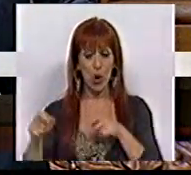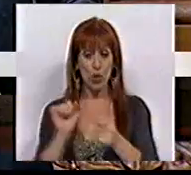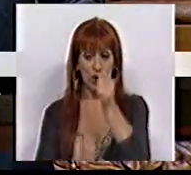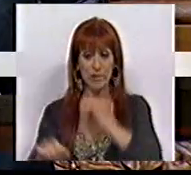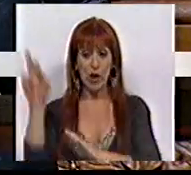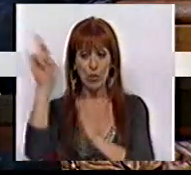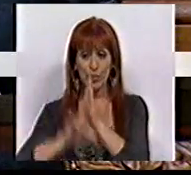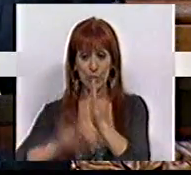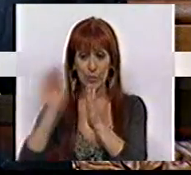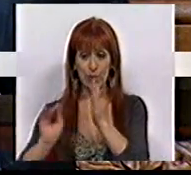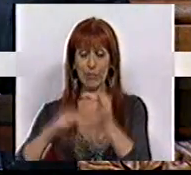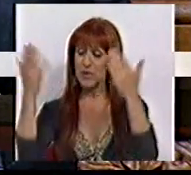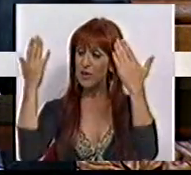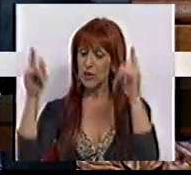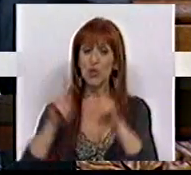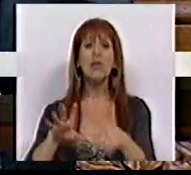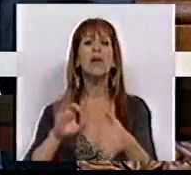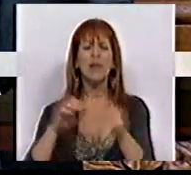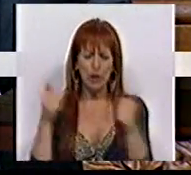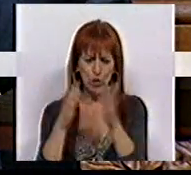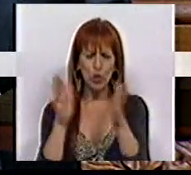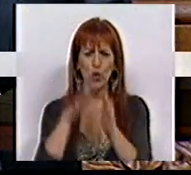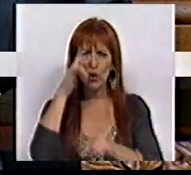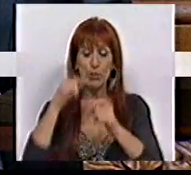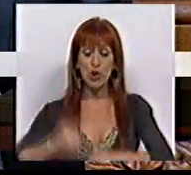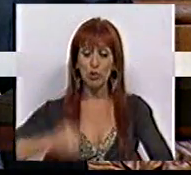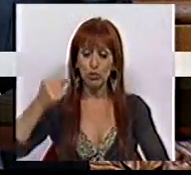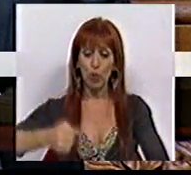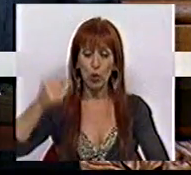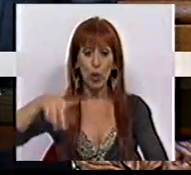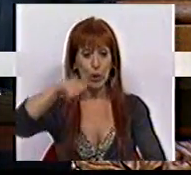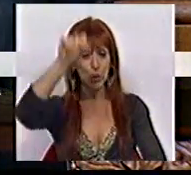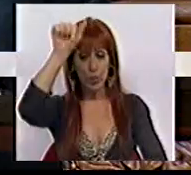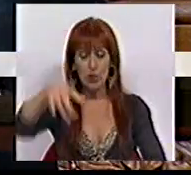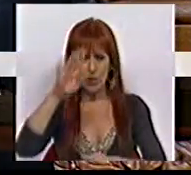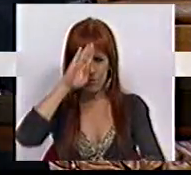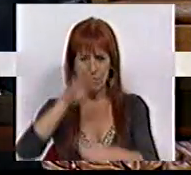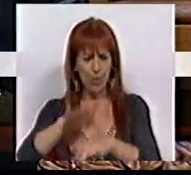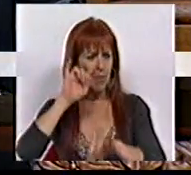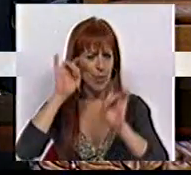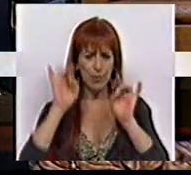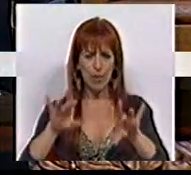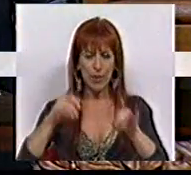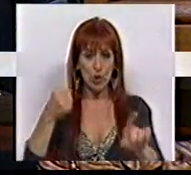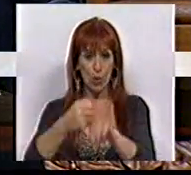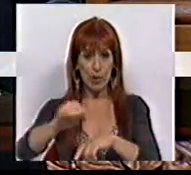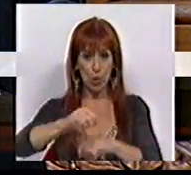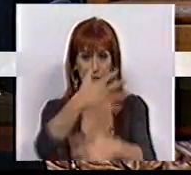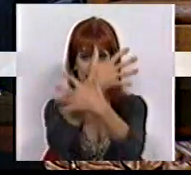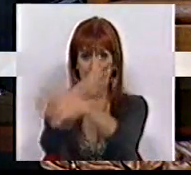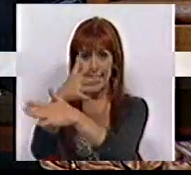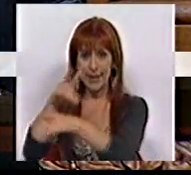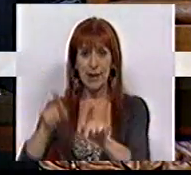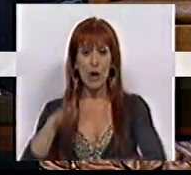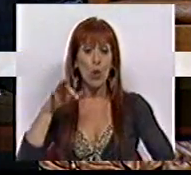coordenador e ao relator. Uma saudação que estendo a todos aqueles que no dia-a-dia e no terreno se empenham na prevenção e no combate aos